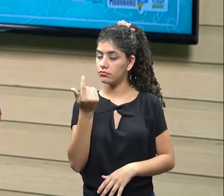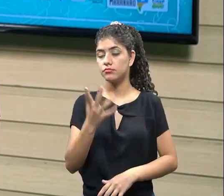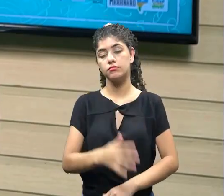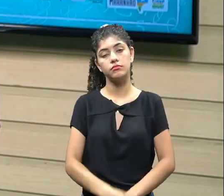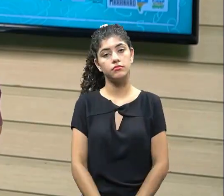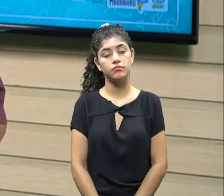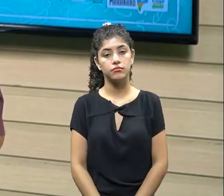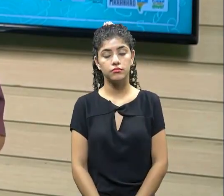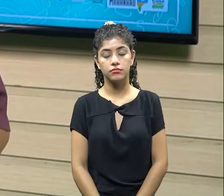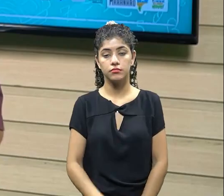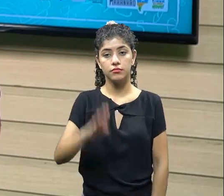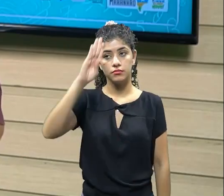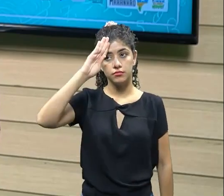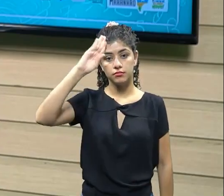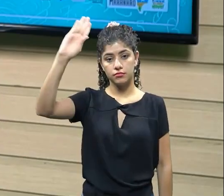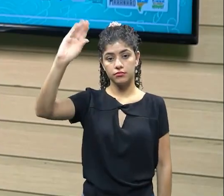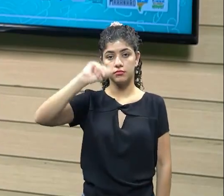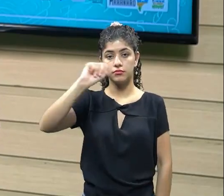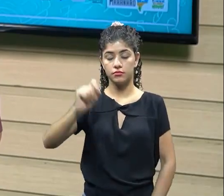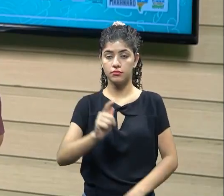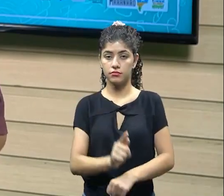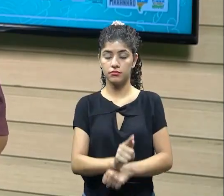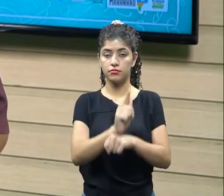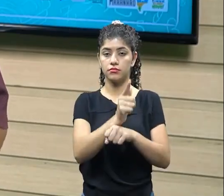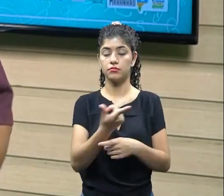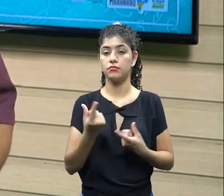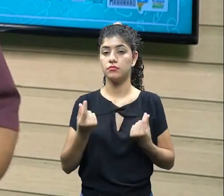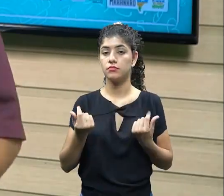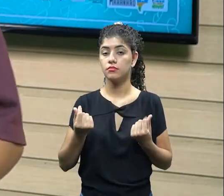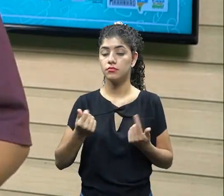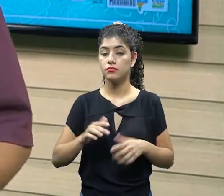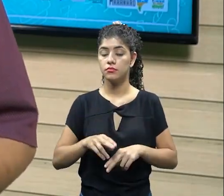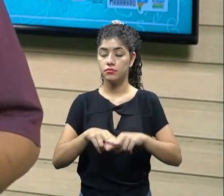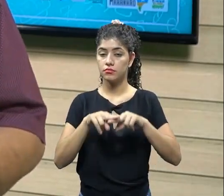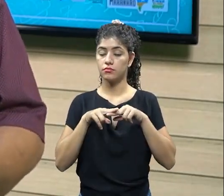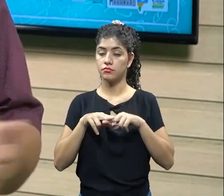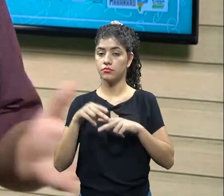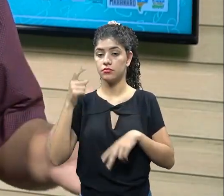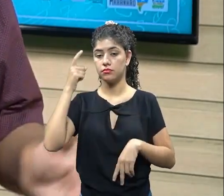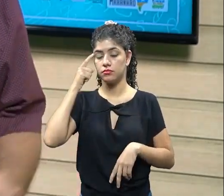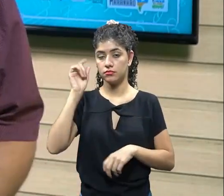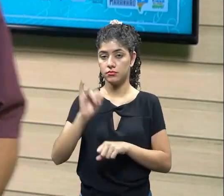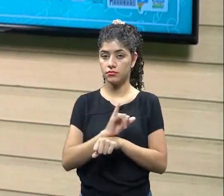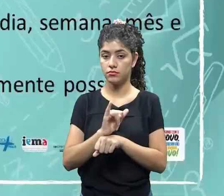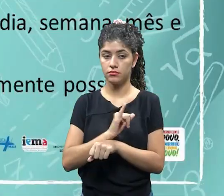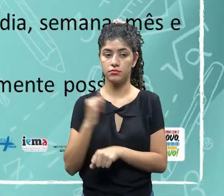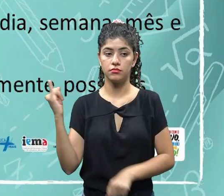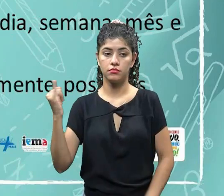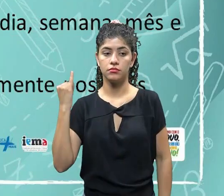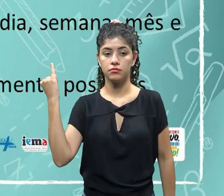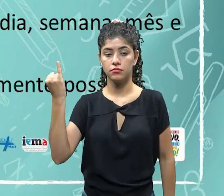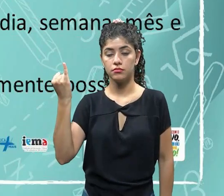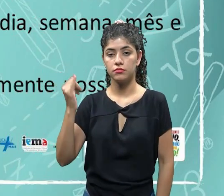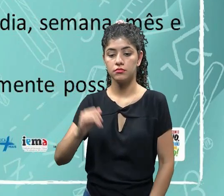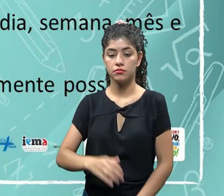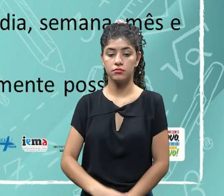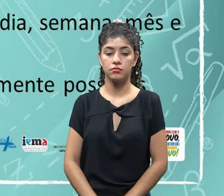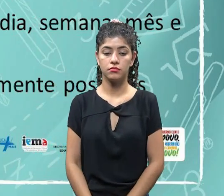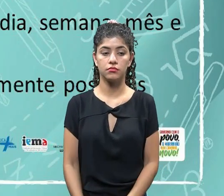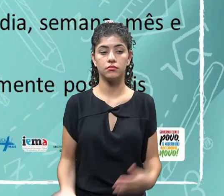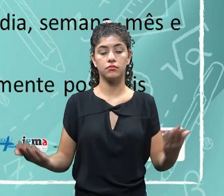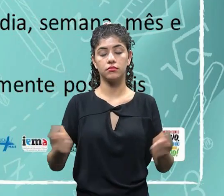financeira, tá bom? Principalmente na questão de gestão financeira. Por isso que a ideia da estratégia é extremamente importante. Então,